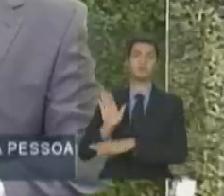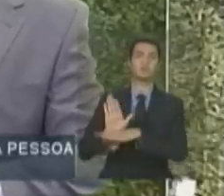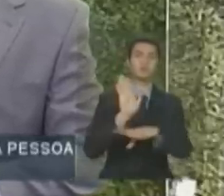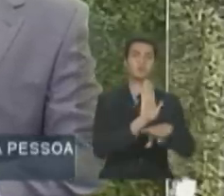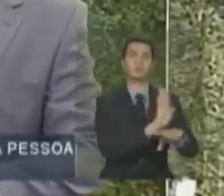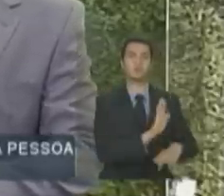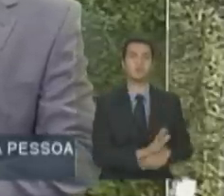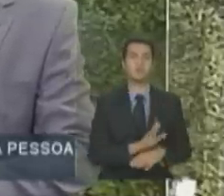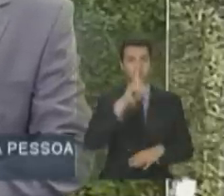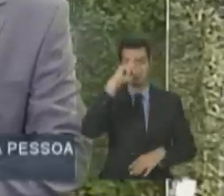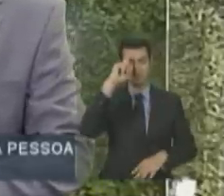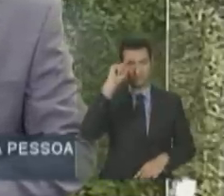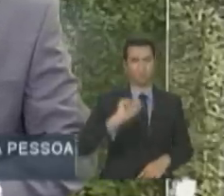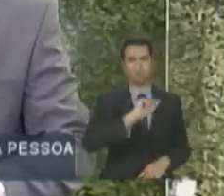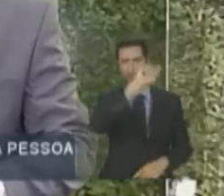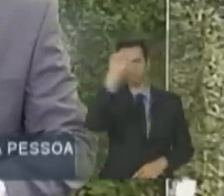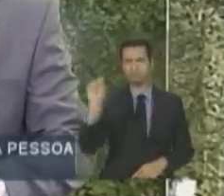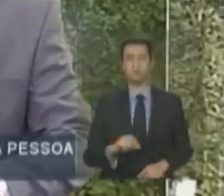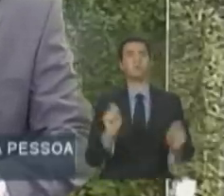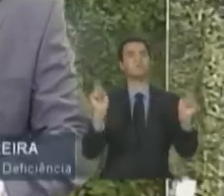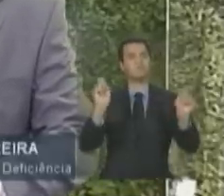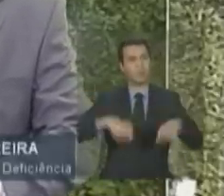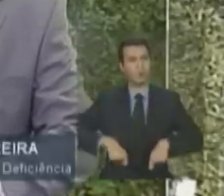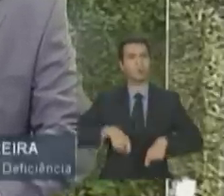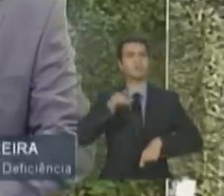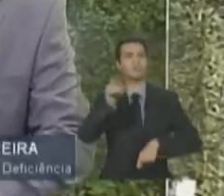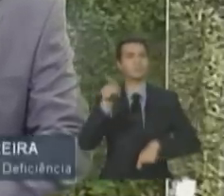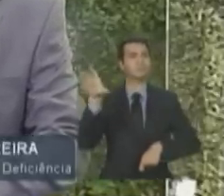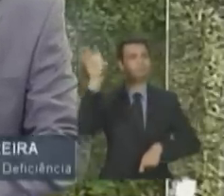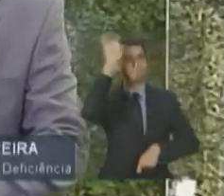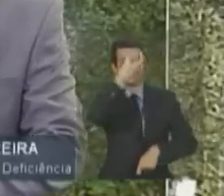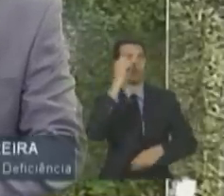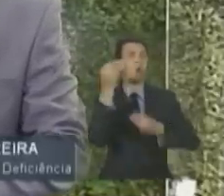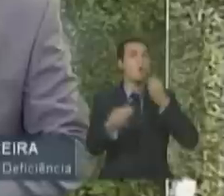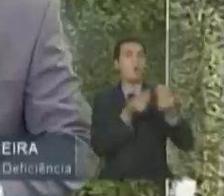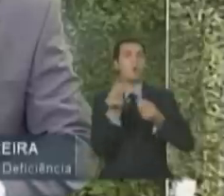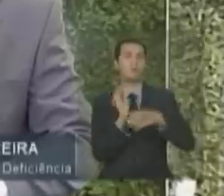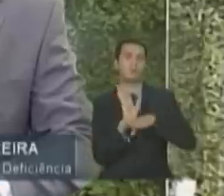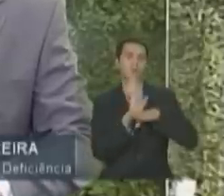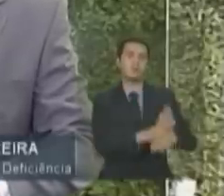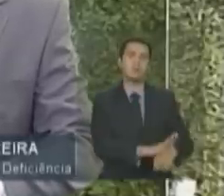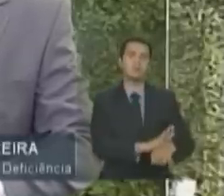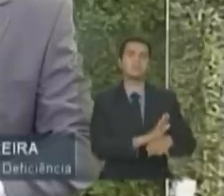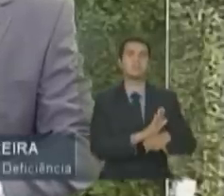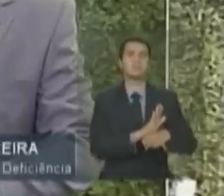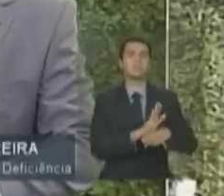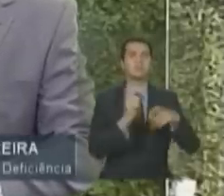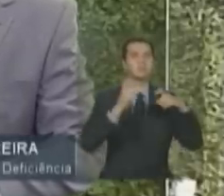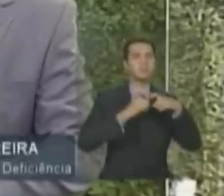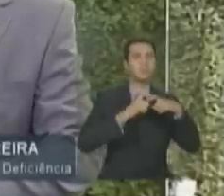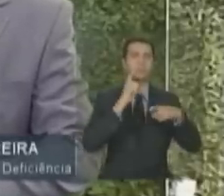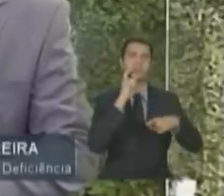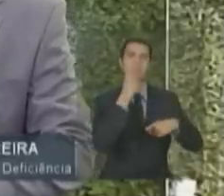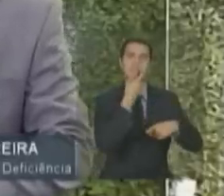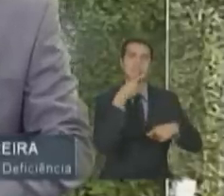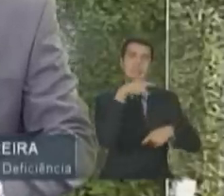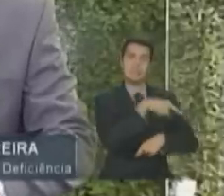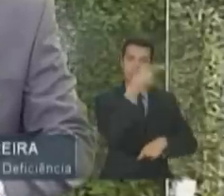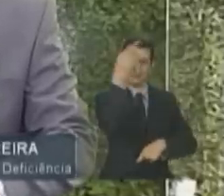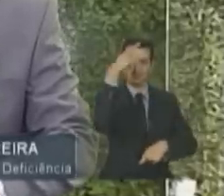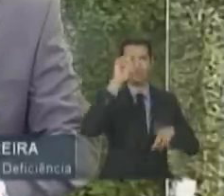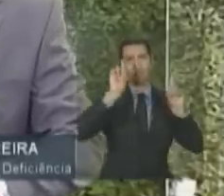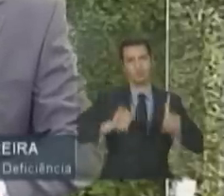forma inclusiva, possa estar atendendo todas as pessoas e as pessoas com deficiência também, respeitando, valorizando as